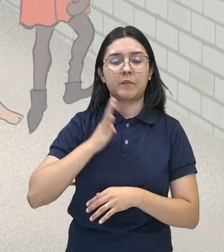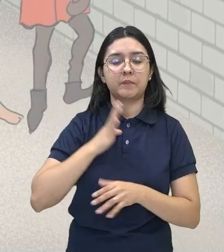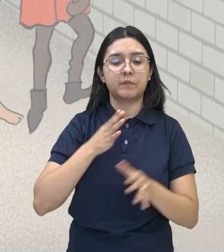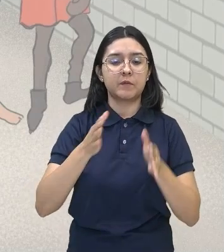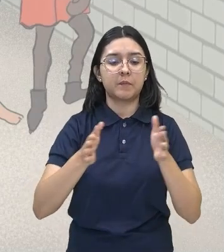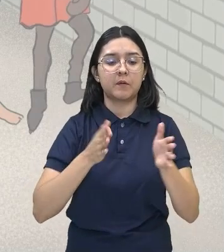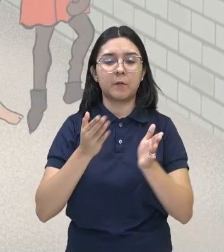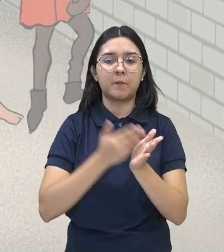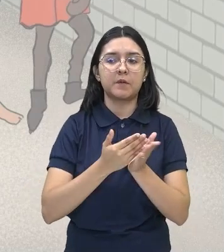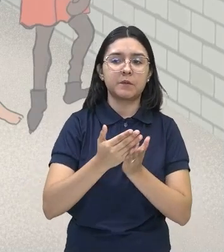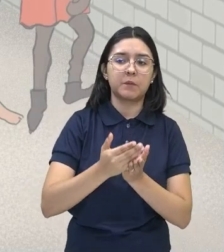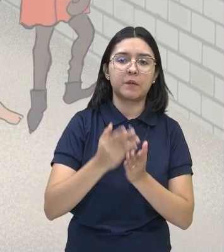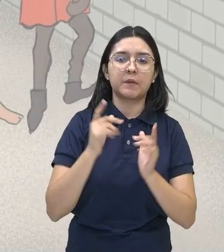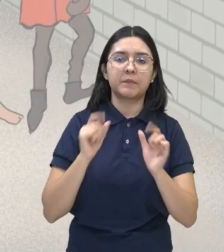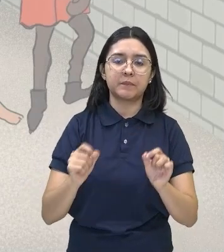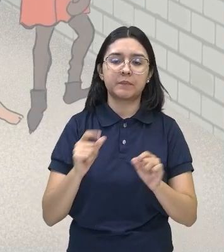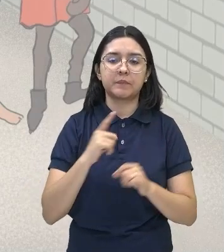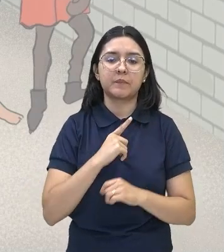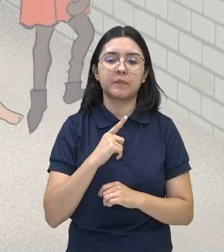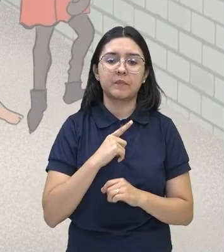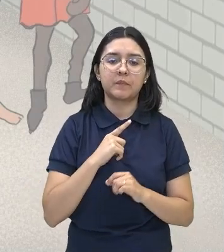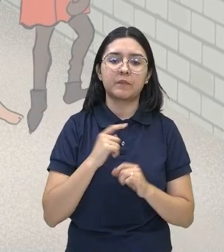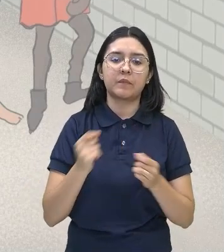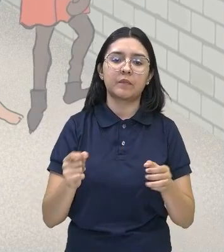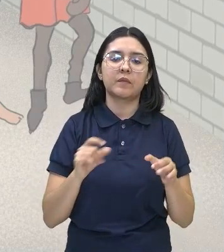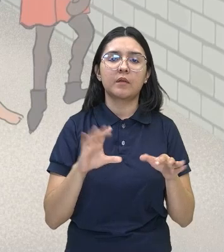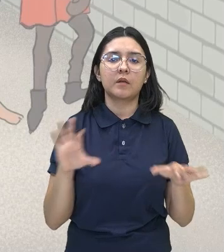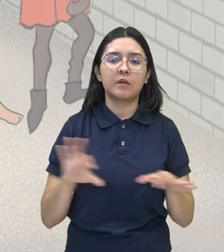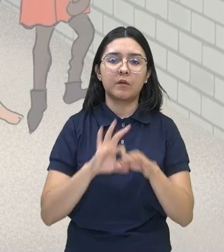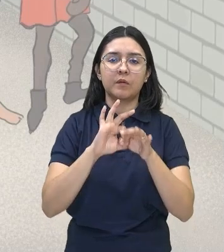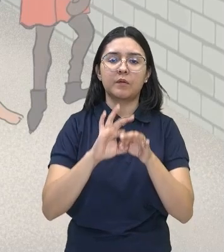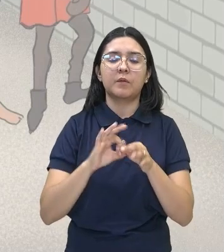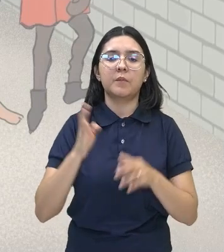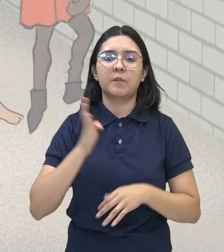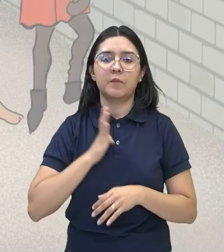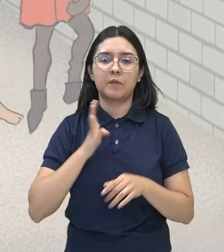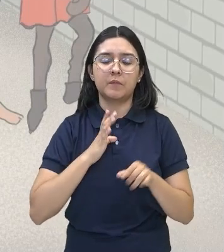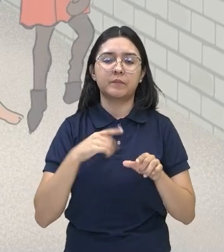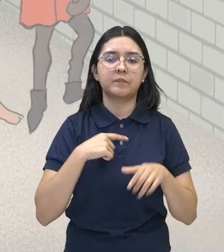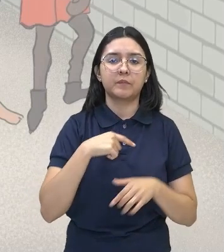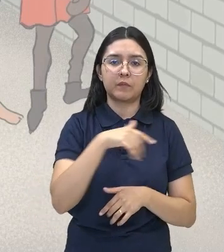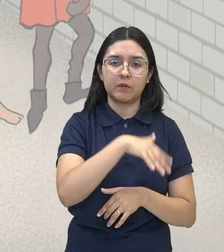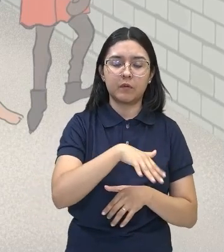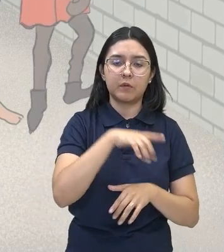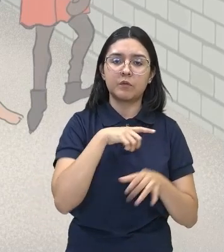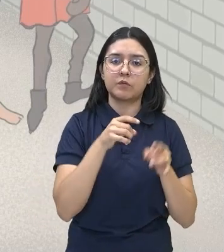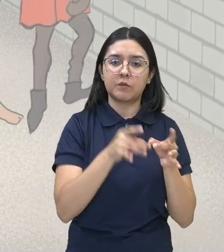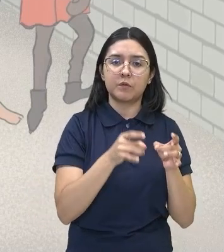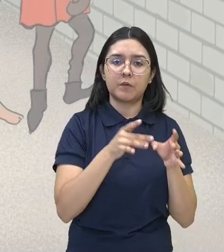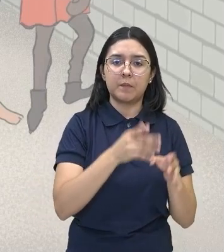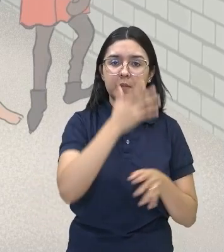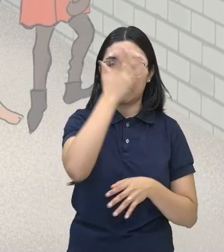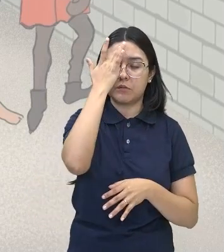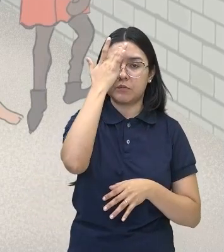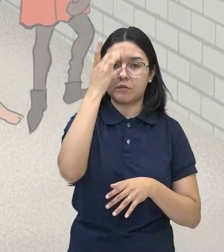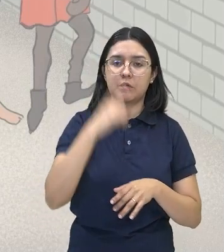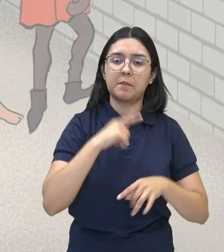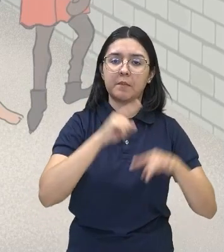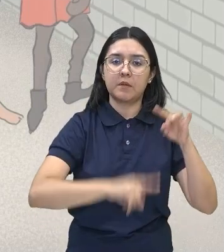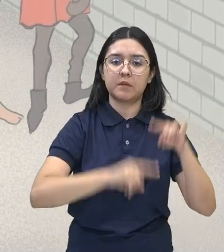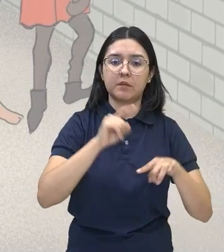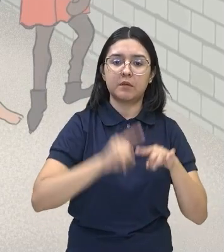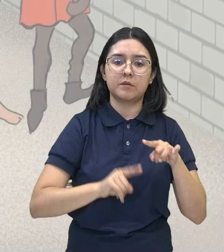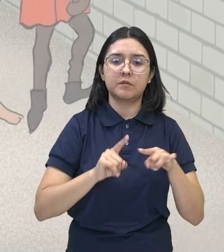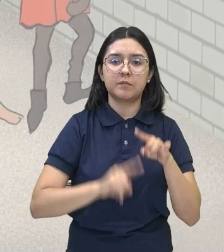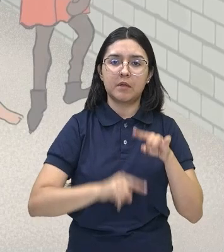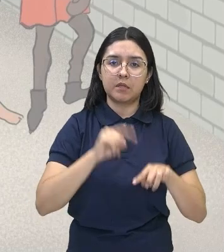então, surgiram conexões entre os burgos, as rotas comerciais, pessoas que pegam mercadoria e vão de